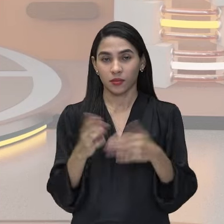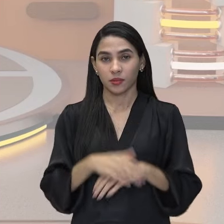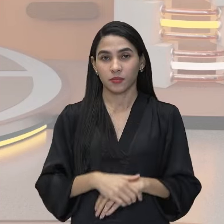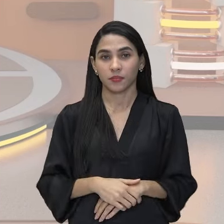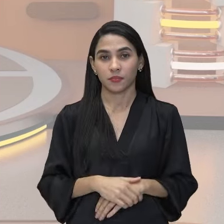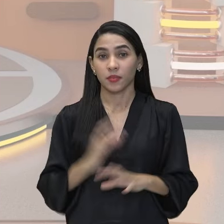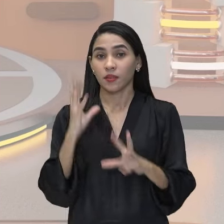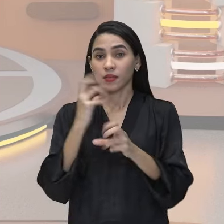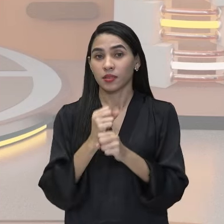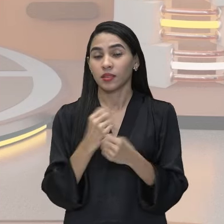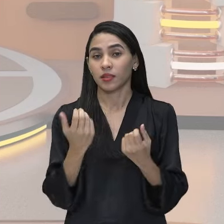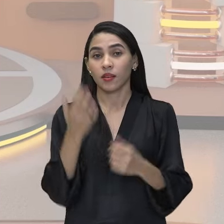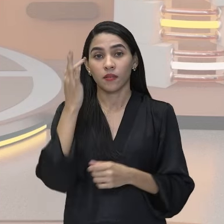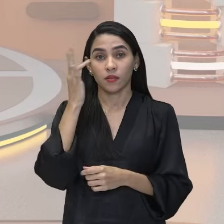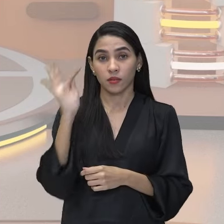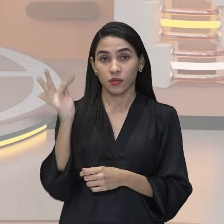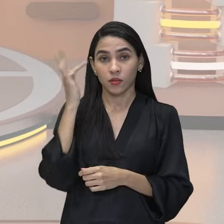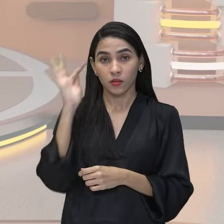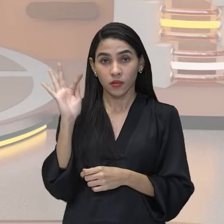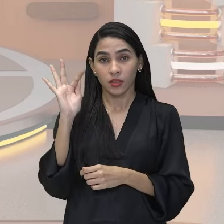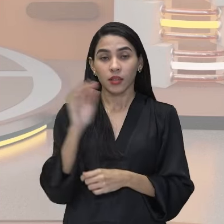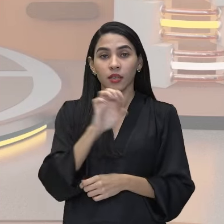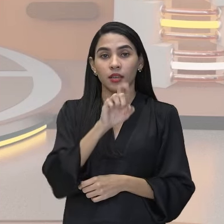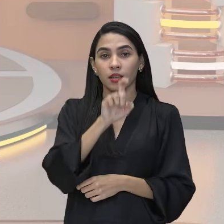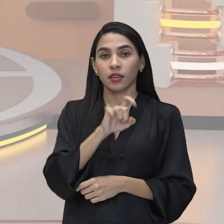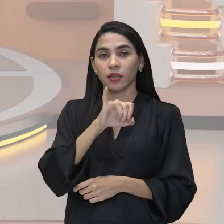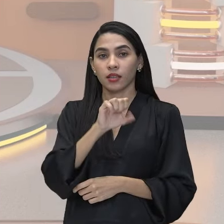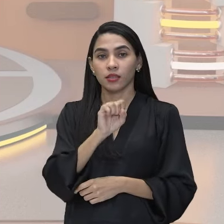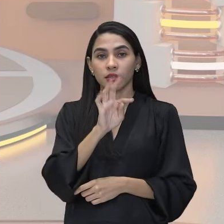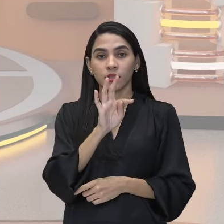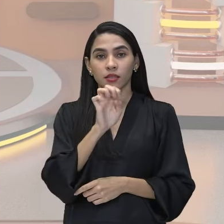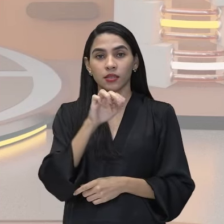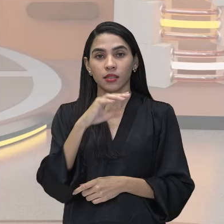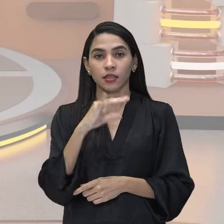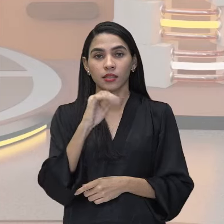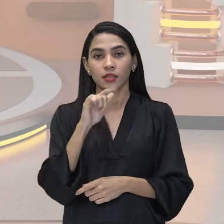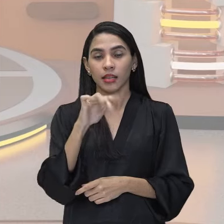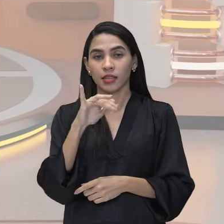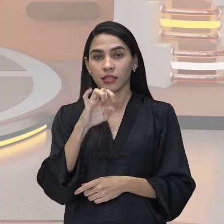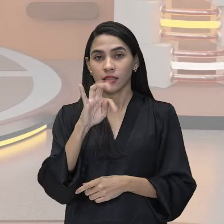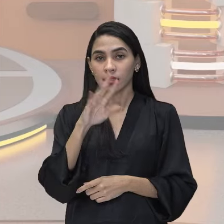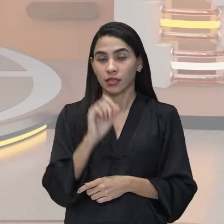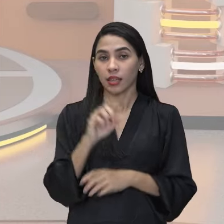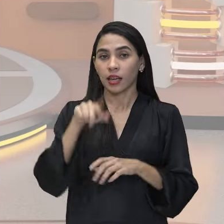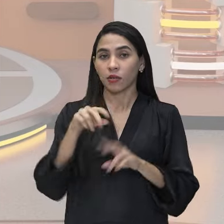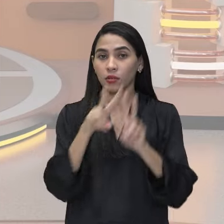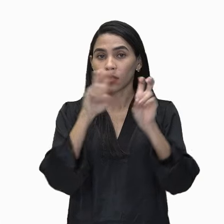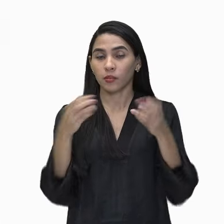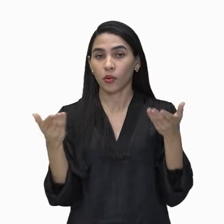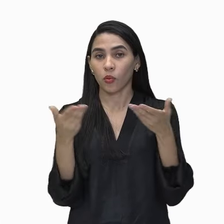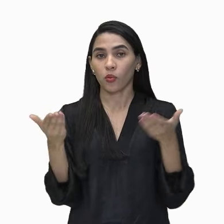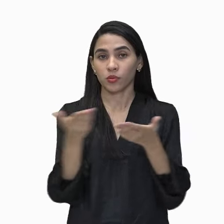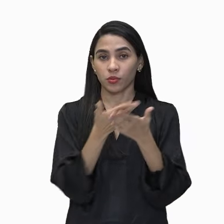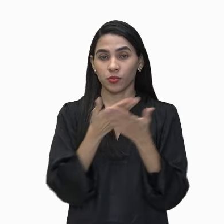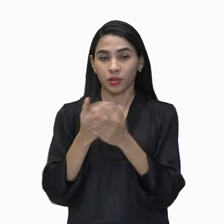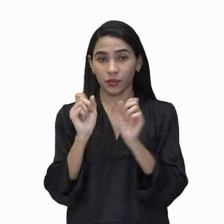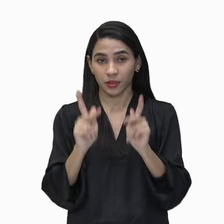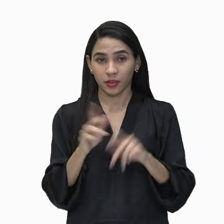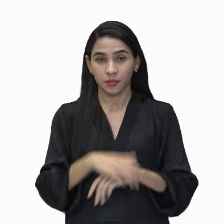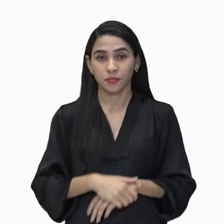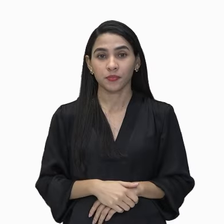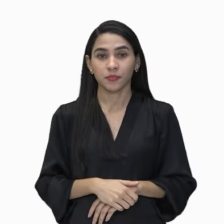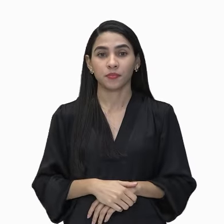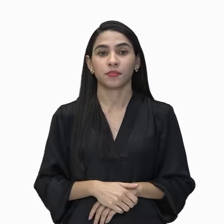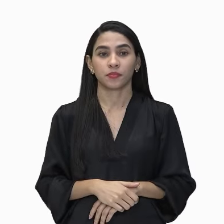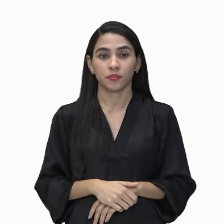revisão sobre a filosofia existencialista. É um dos temas que nós vamos trabalhar aqui na nossa revisão. Tá bom, então? Então